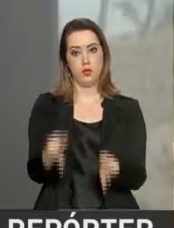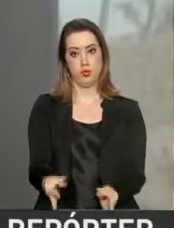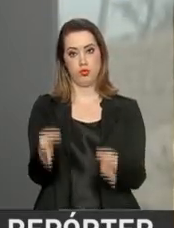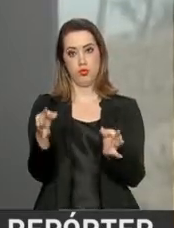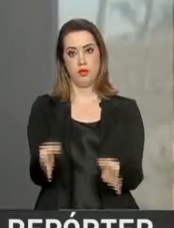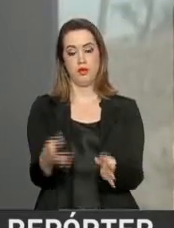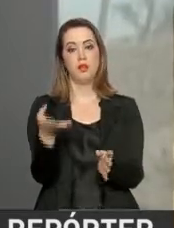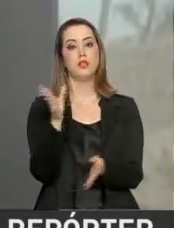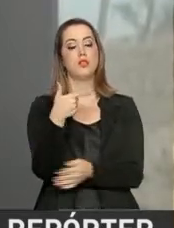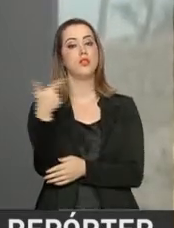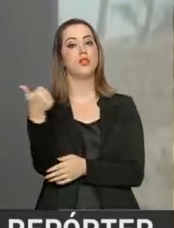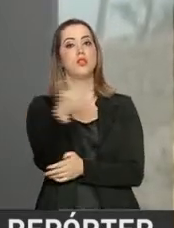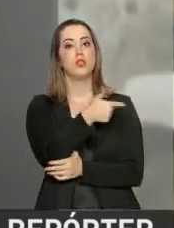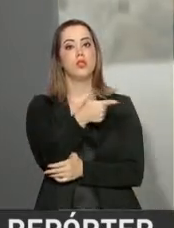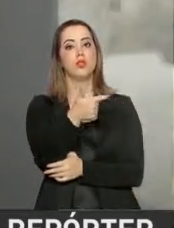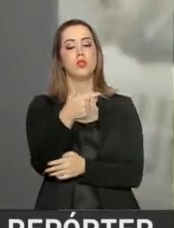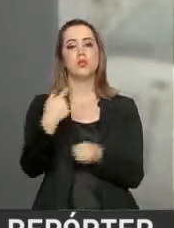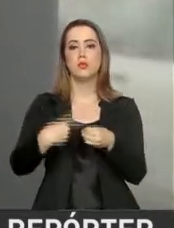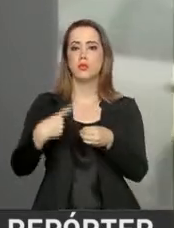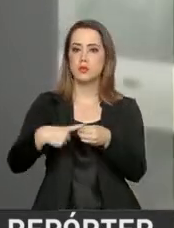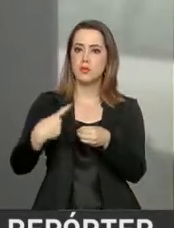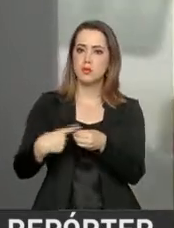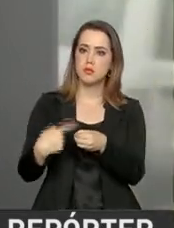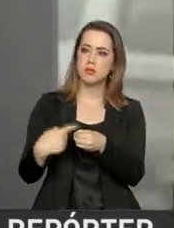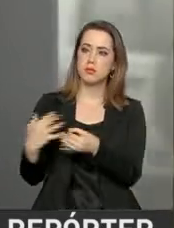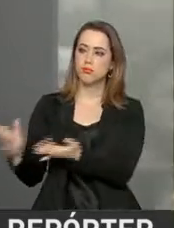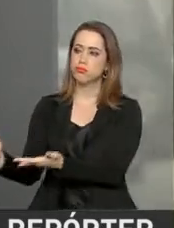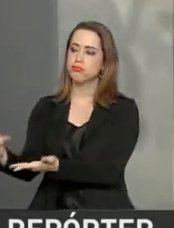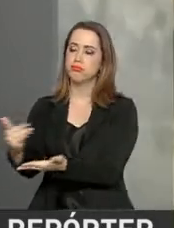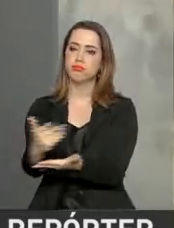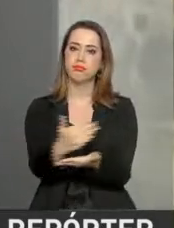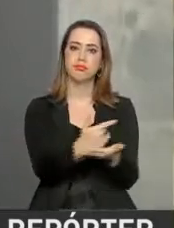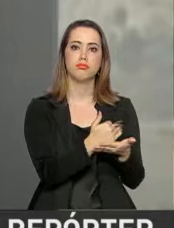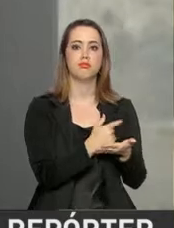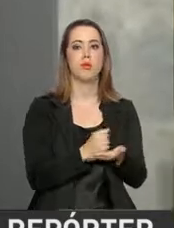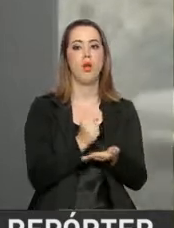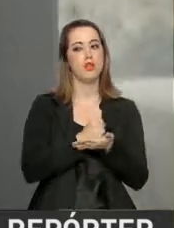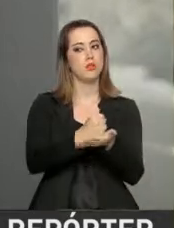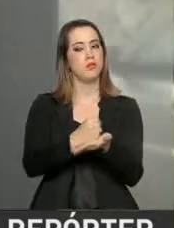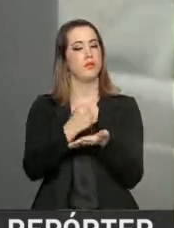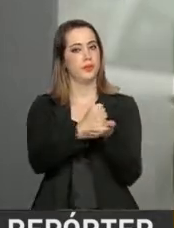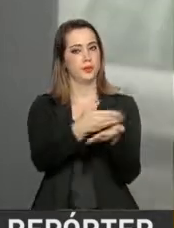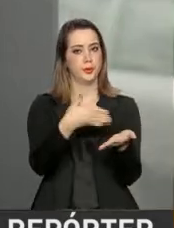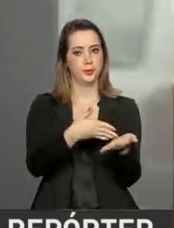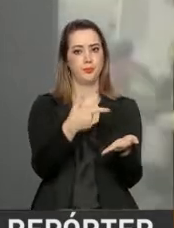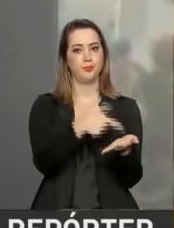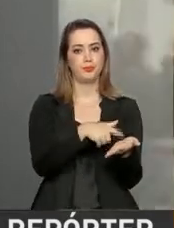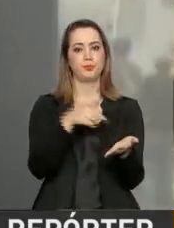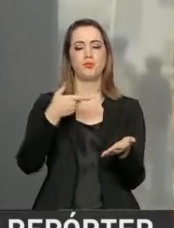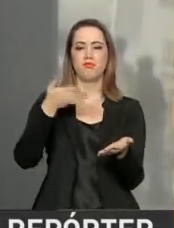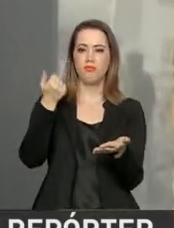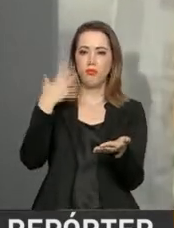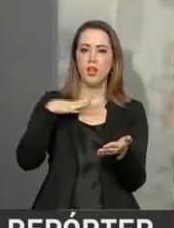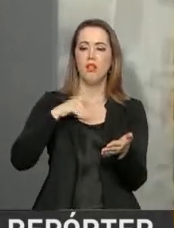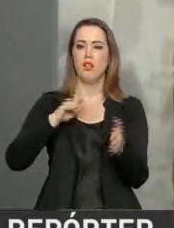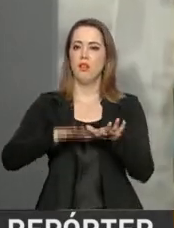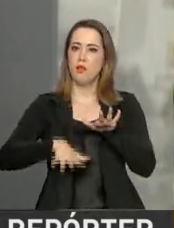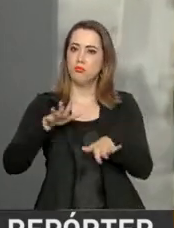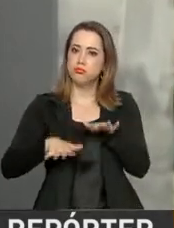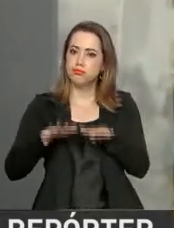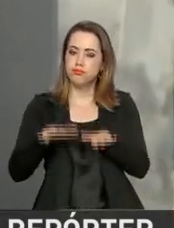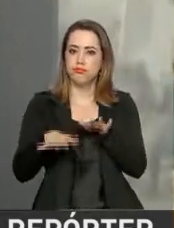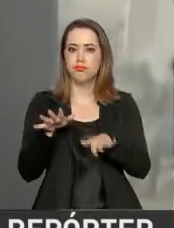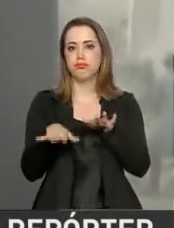12 cidades brasileiras estão recebendo as doações. O terremoto no Haiti ocorreu em 2010, deixou cerca